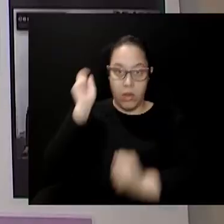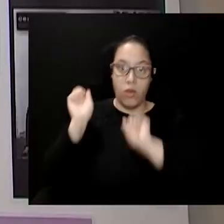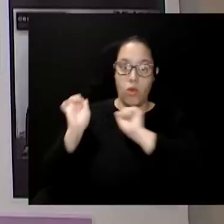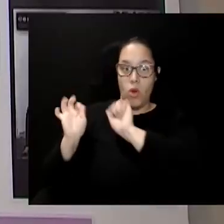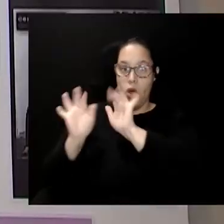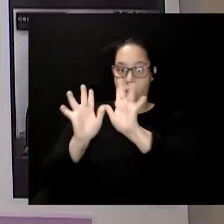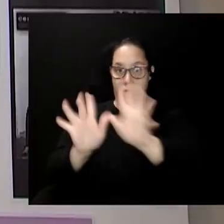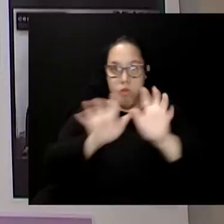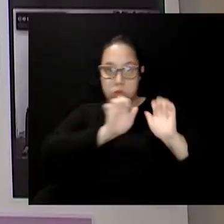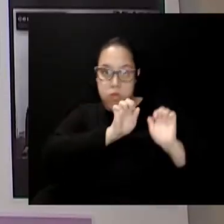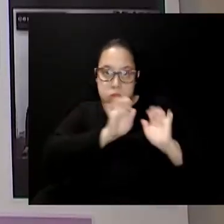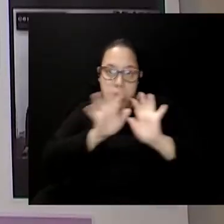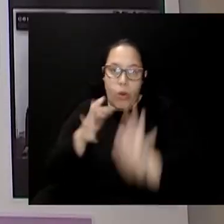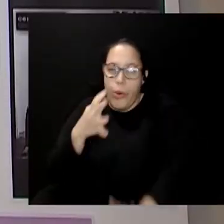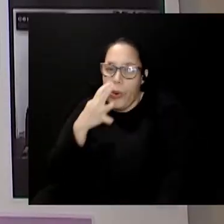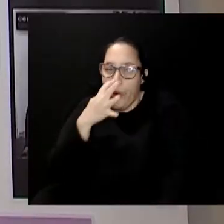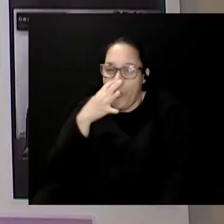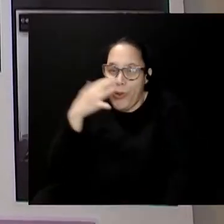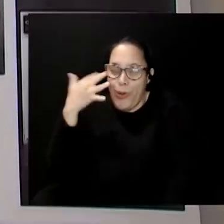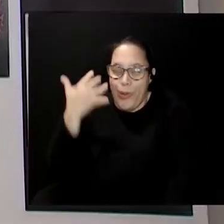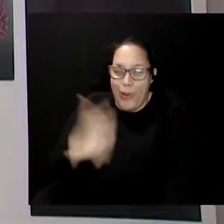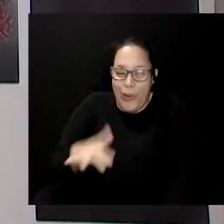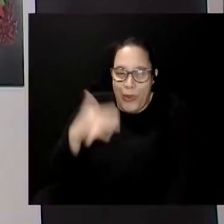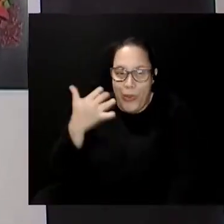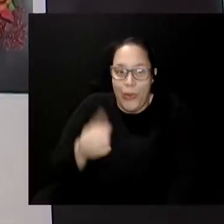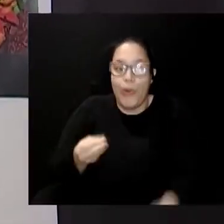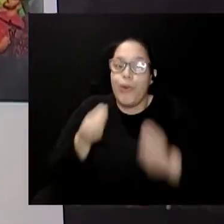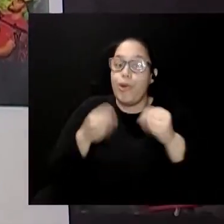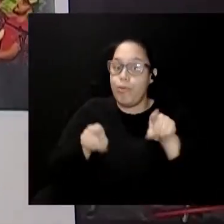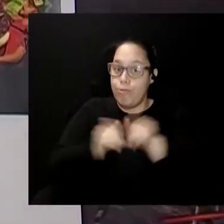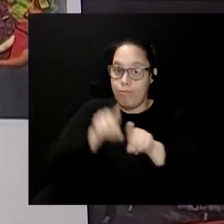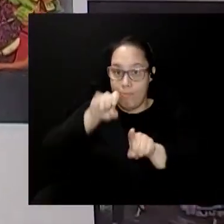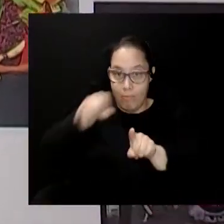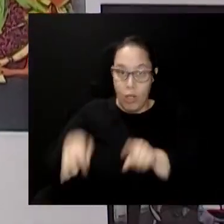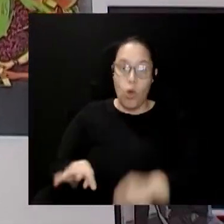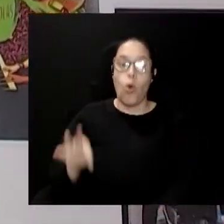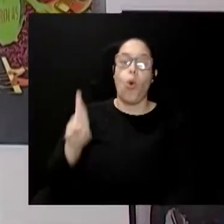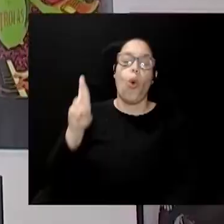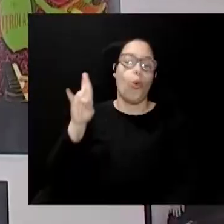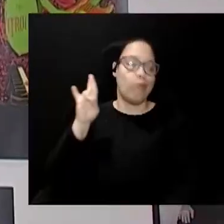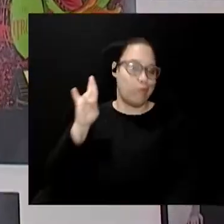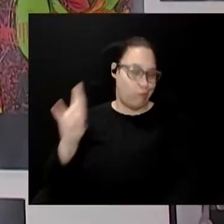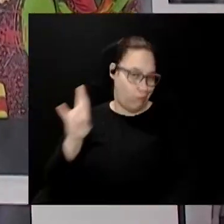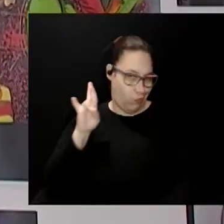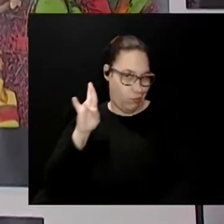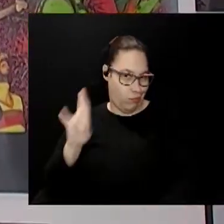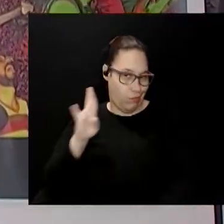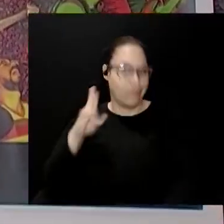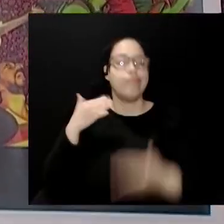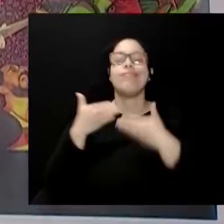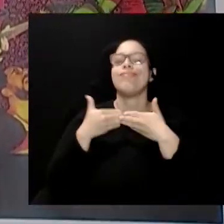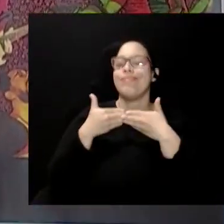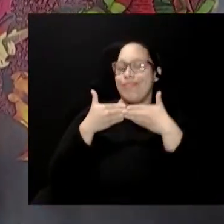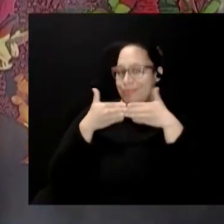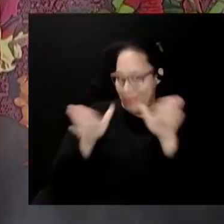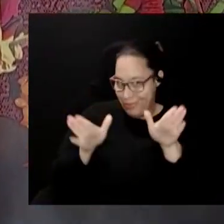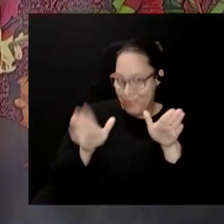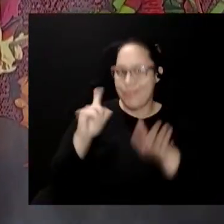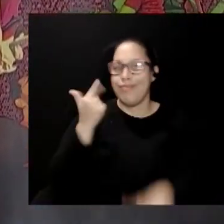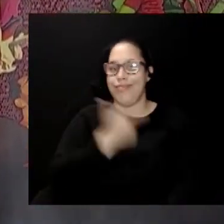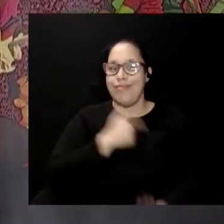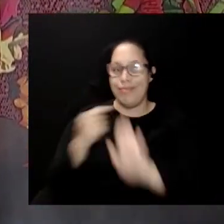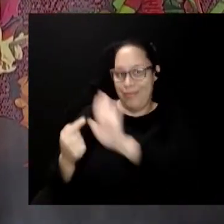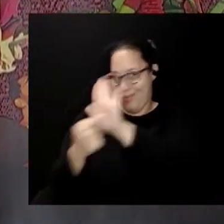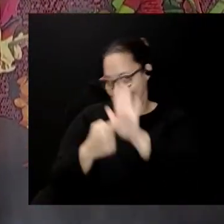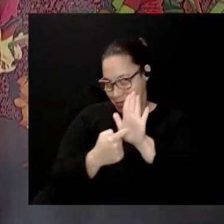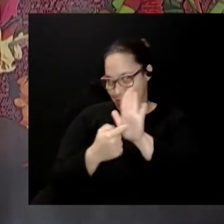apreciar a exposição, como também curtir um rock para a abertura, né, da nossa exposição. Fala um